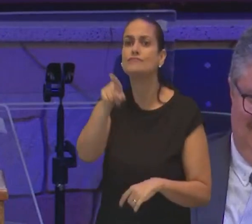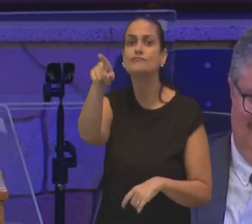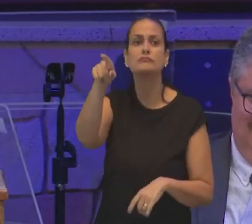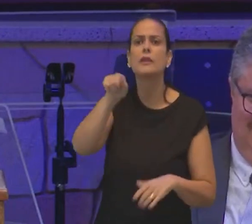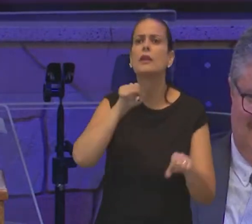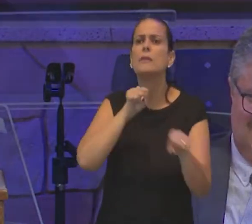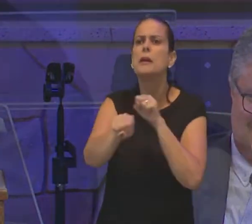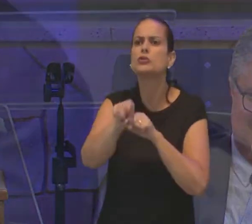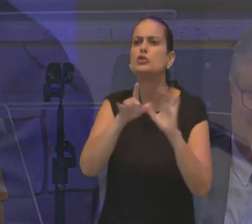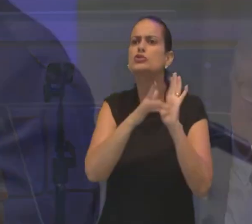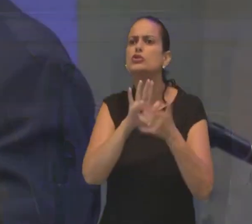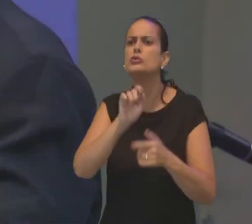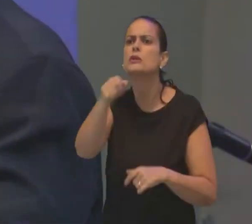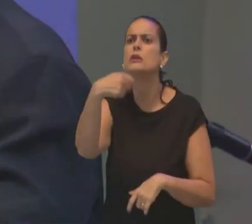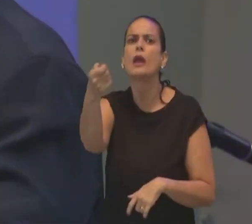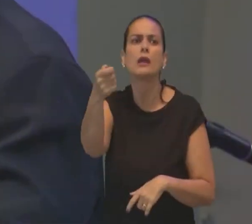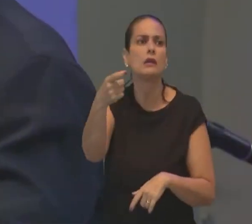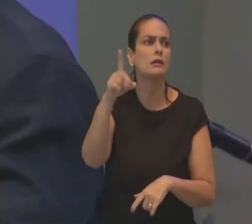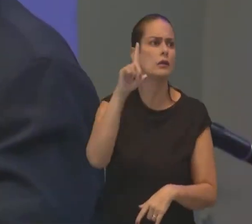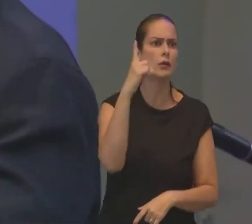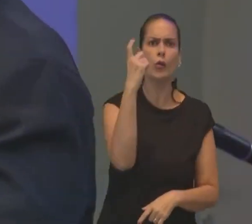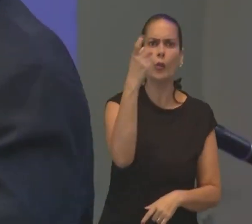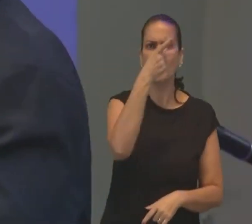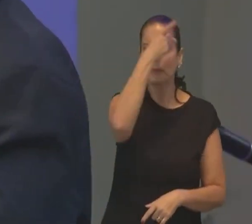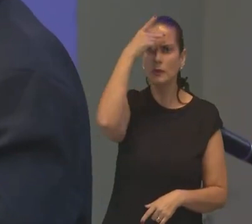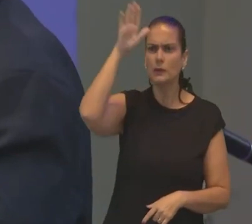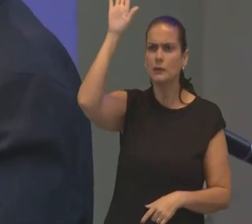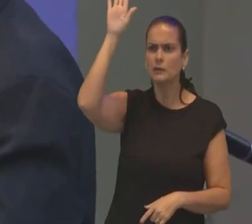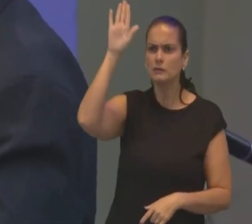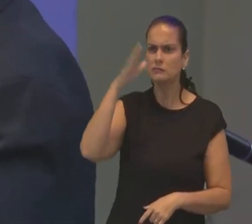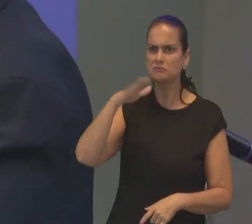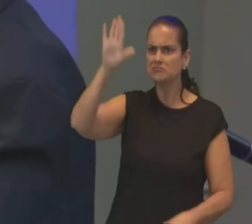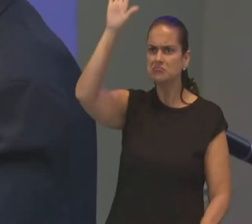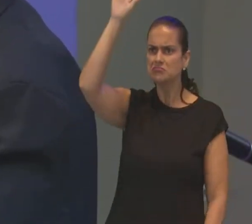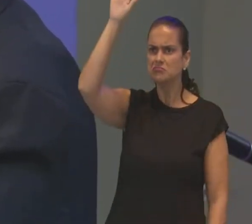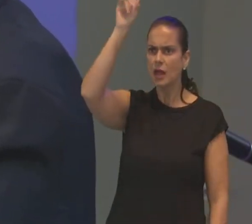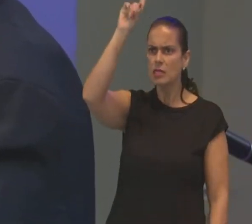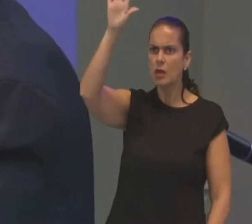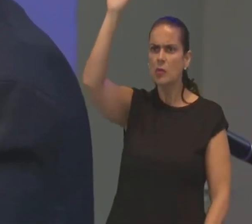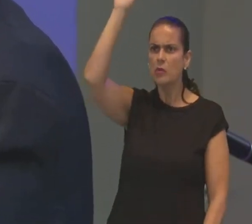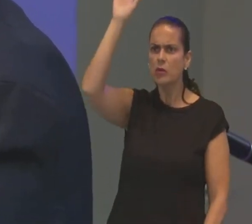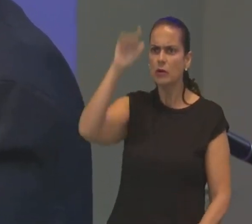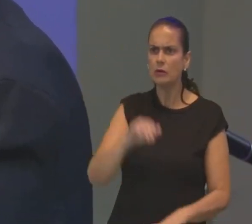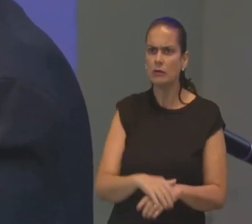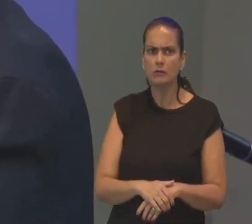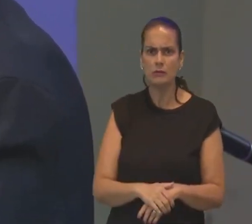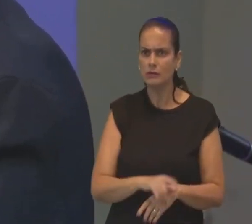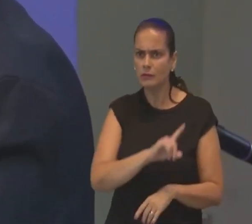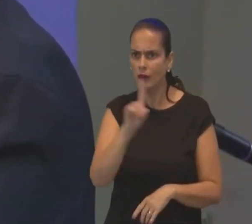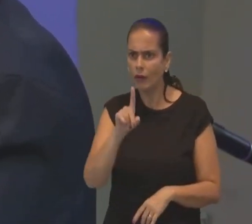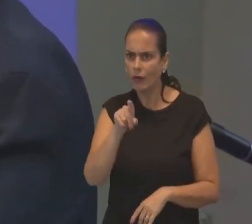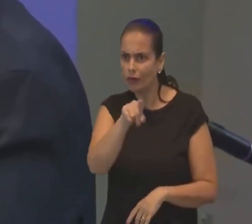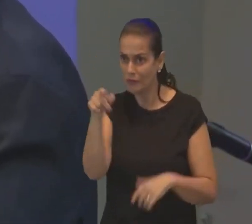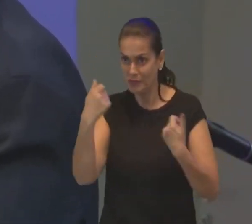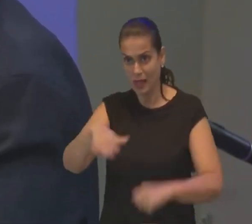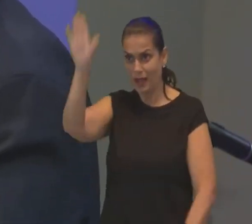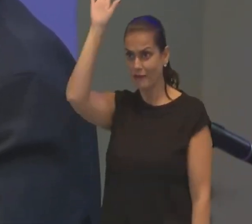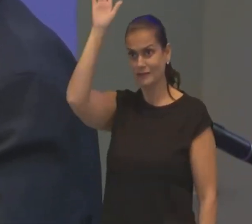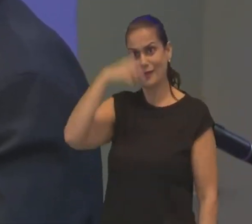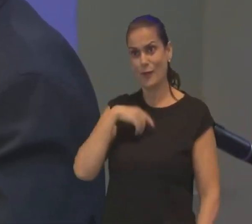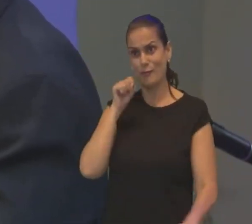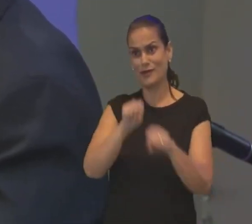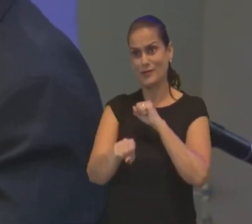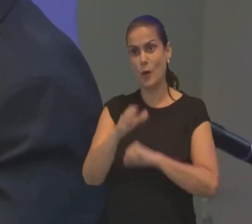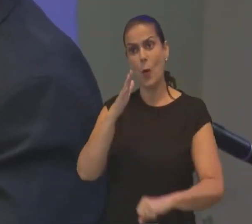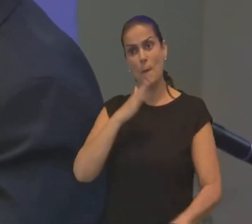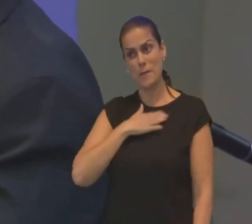Quem matou Jesus? E por que os irmãos não levantaram a mão na primeira vez? Ou não foi o meu